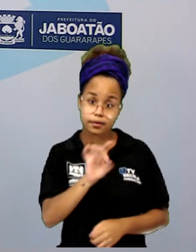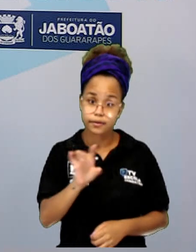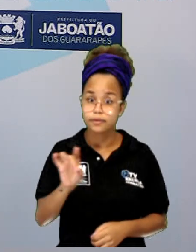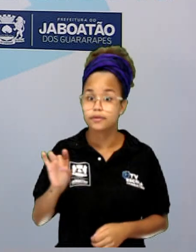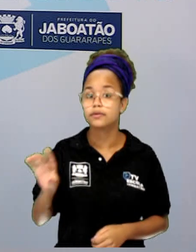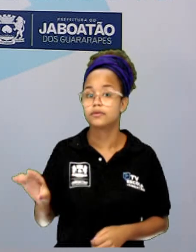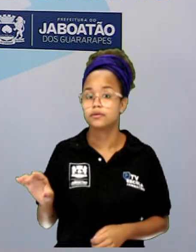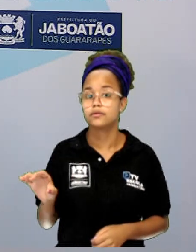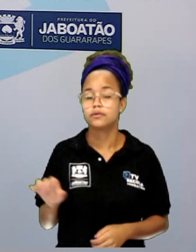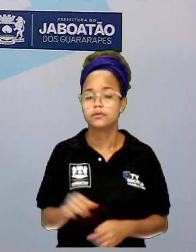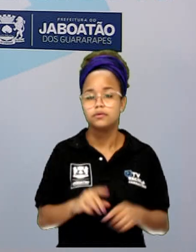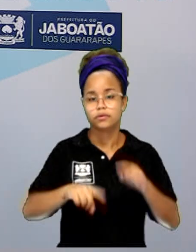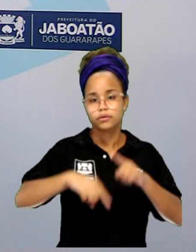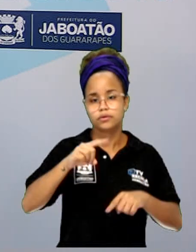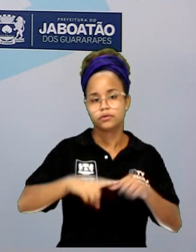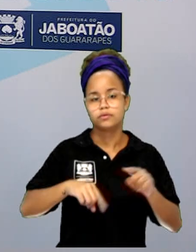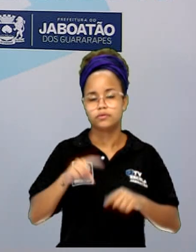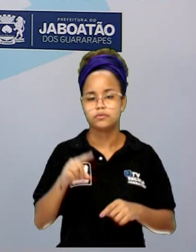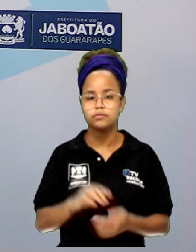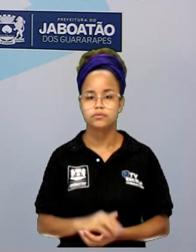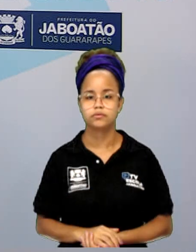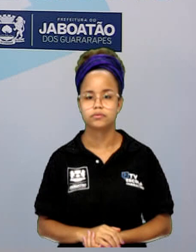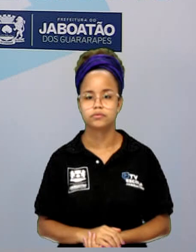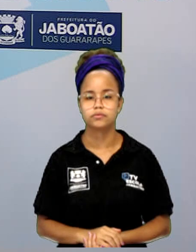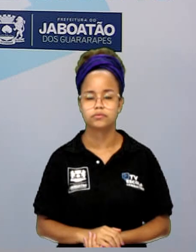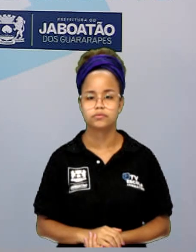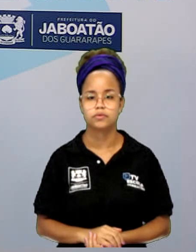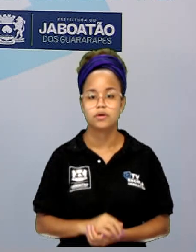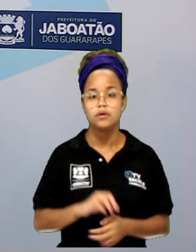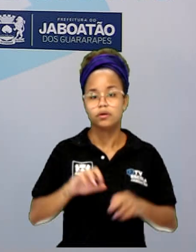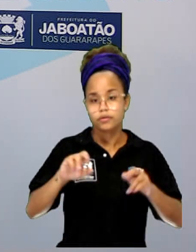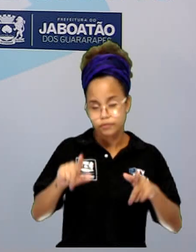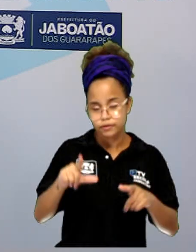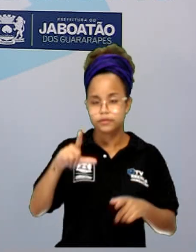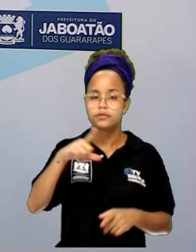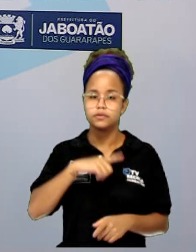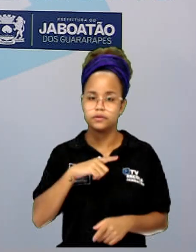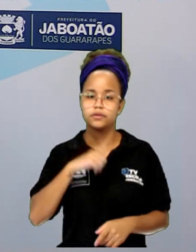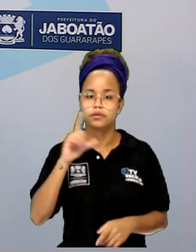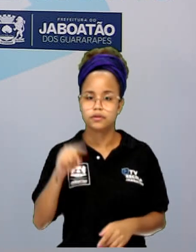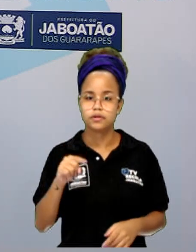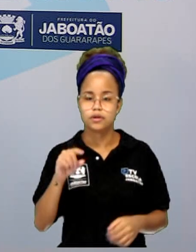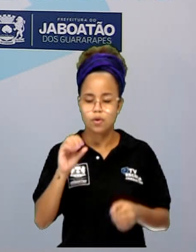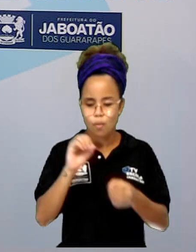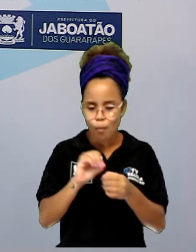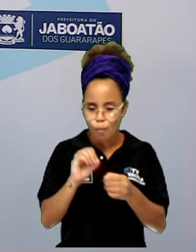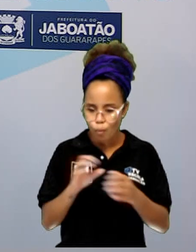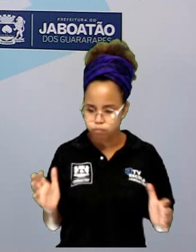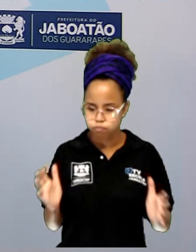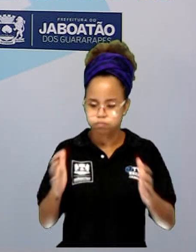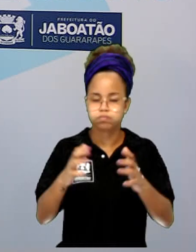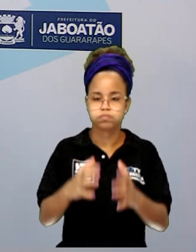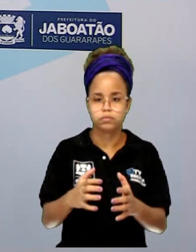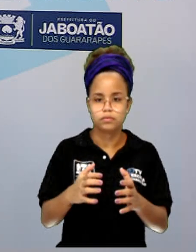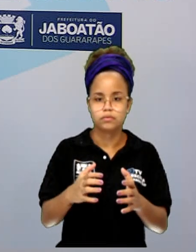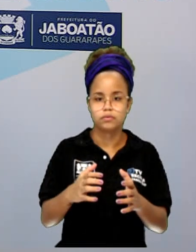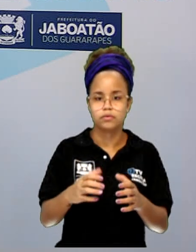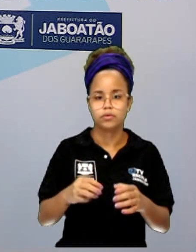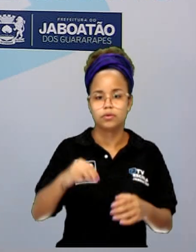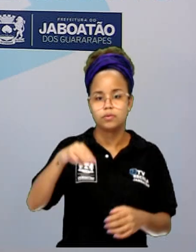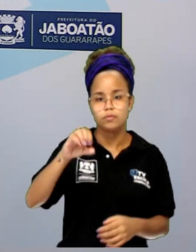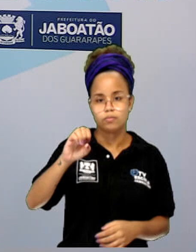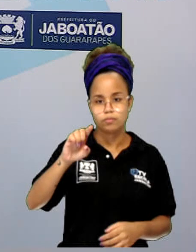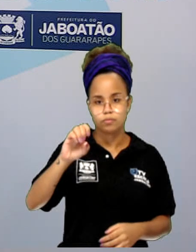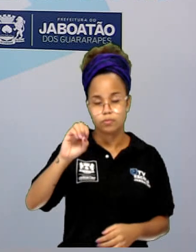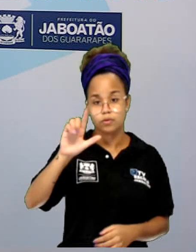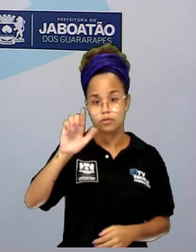pode encontrar é tanto a formação da molécula em átomos, quanto na quantidade de